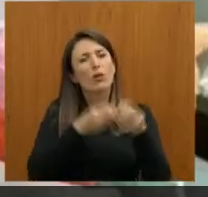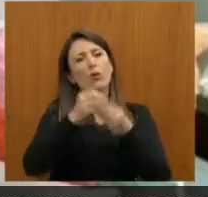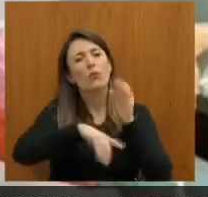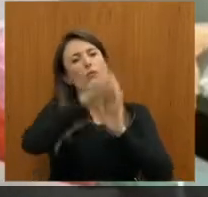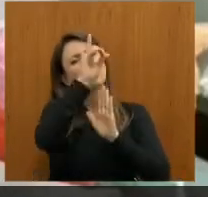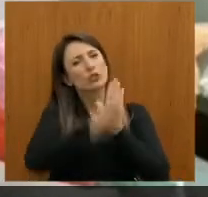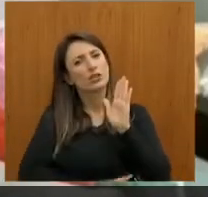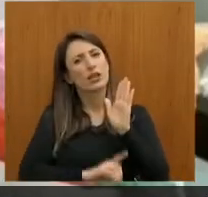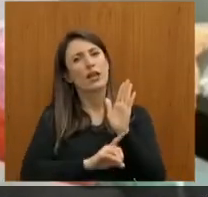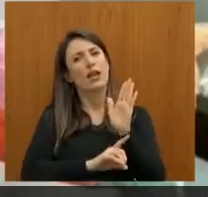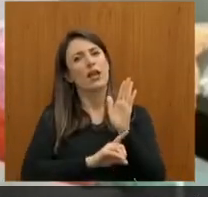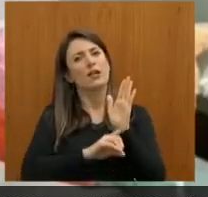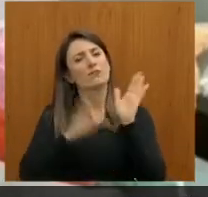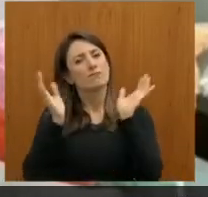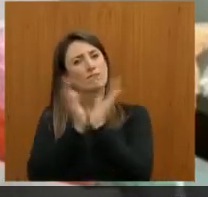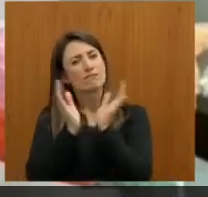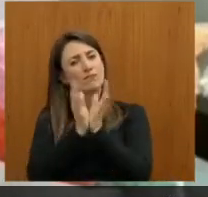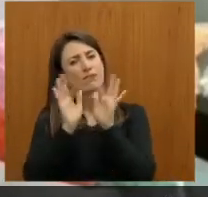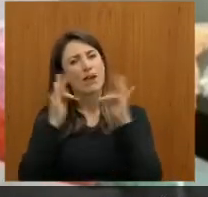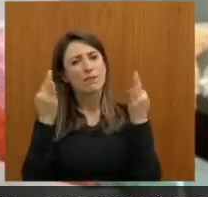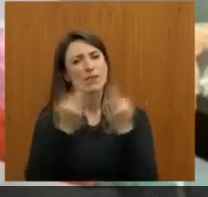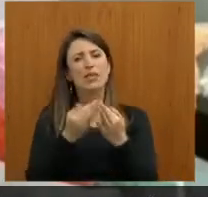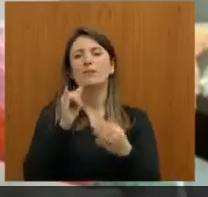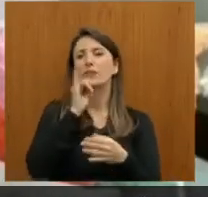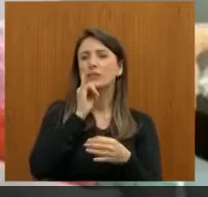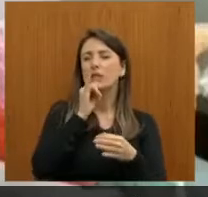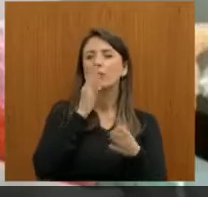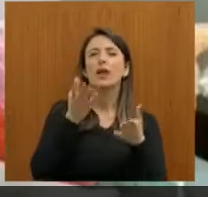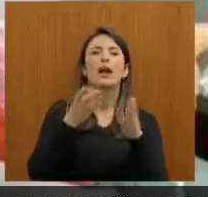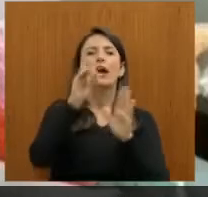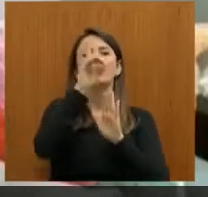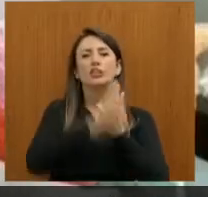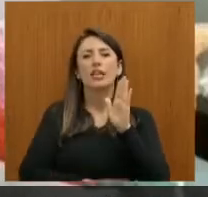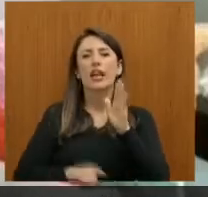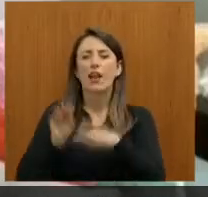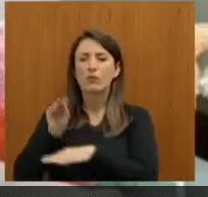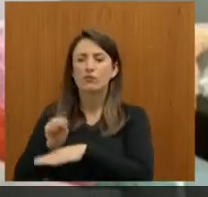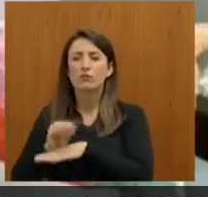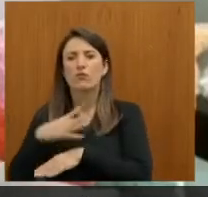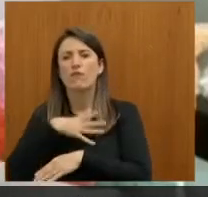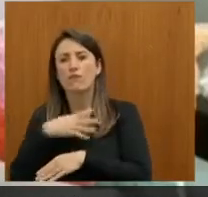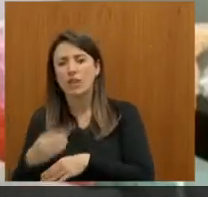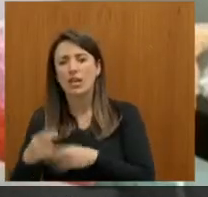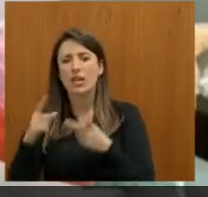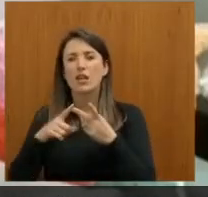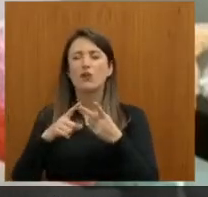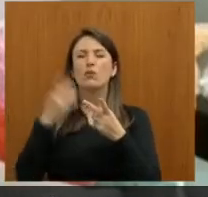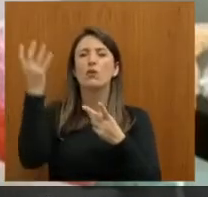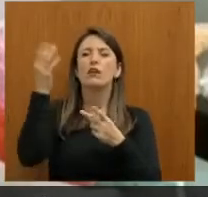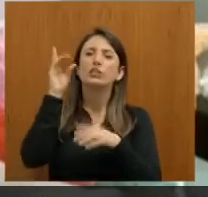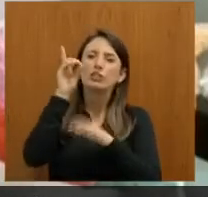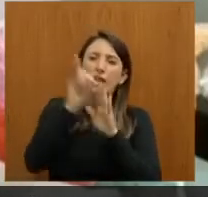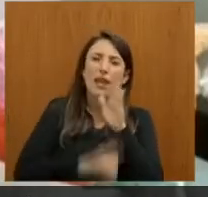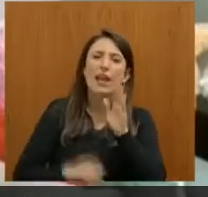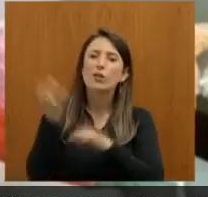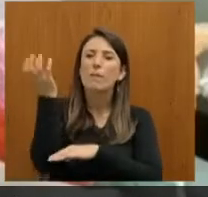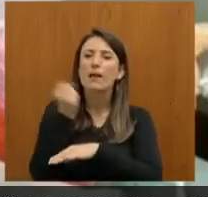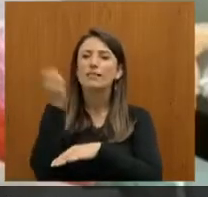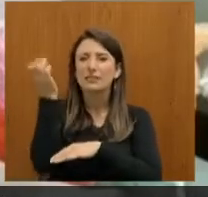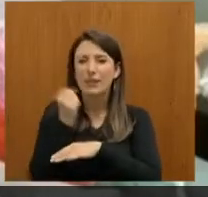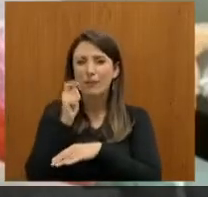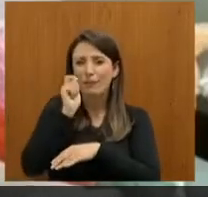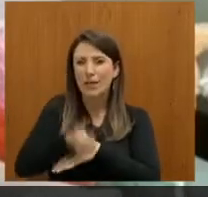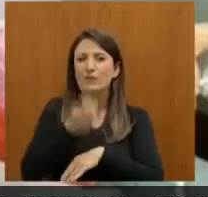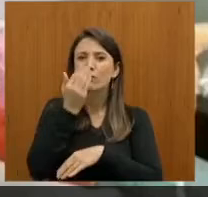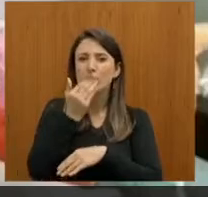direito de relacionados a guarda dos filhos a pensão alimentícia né essa